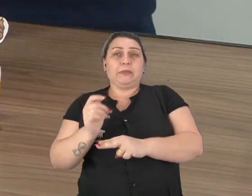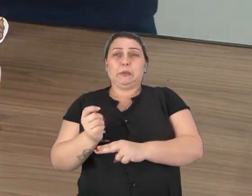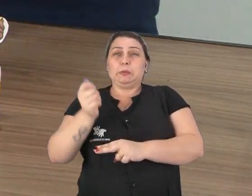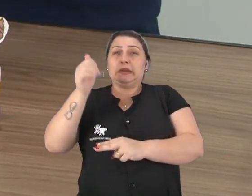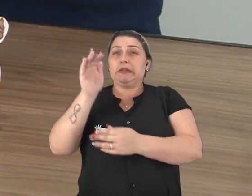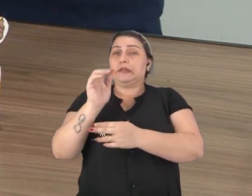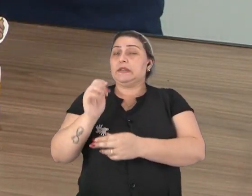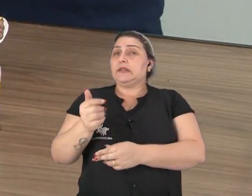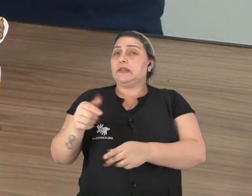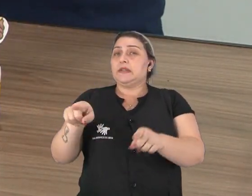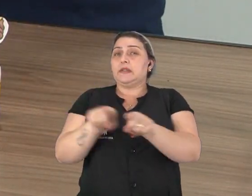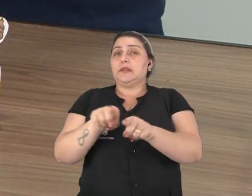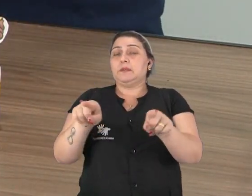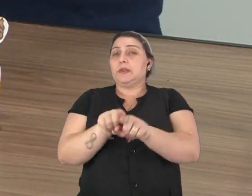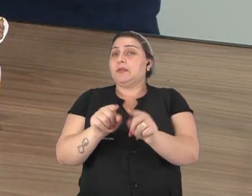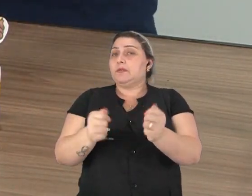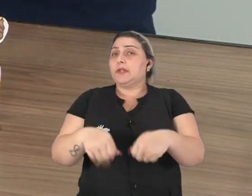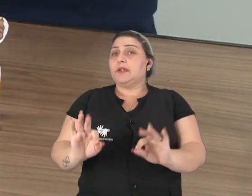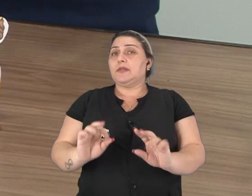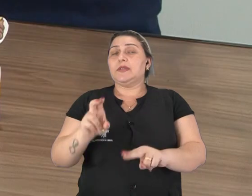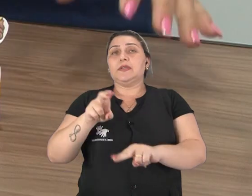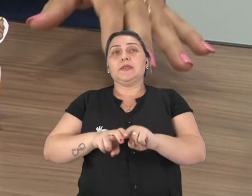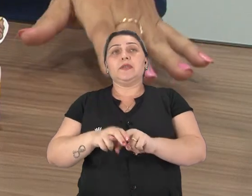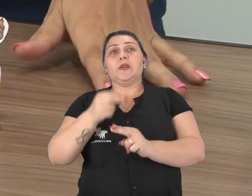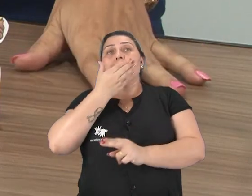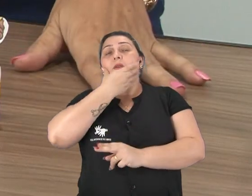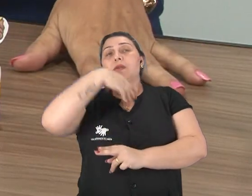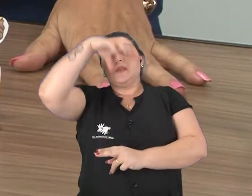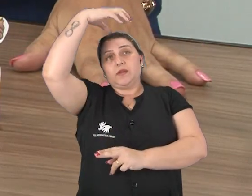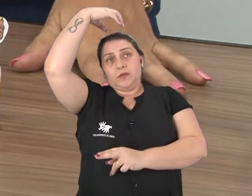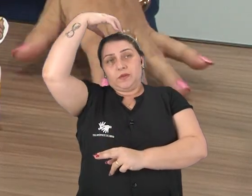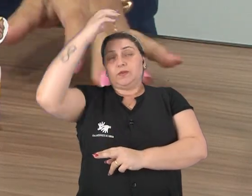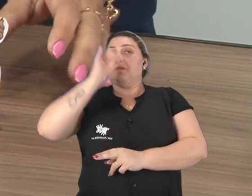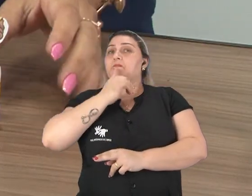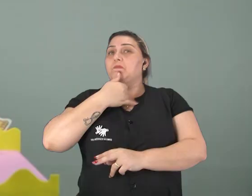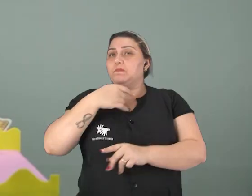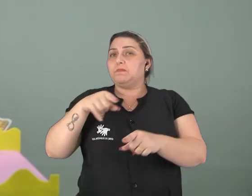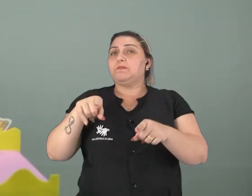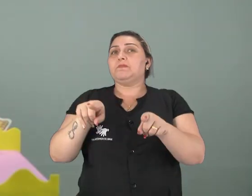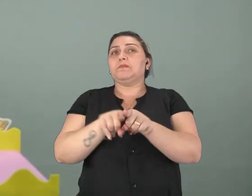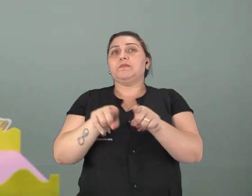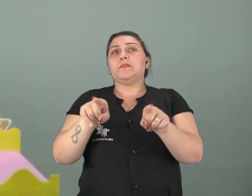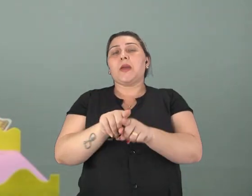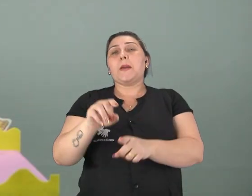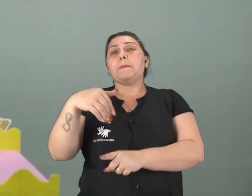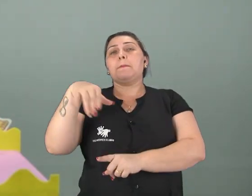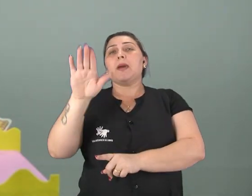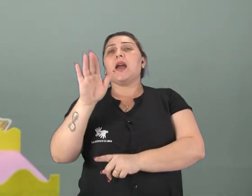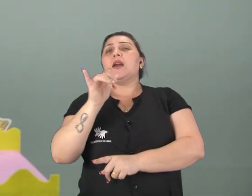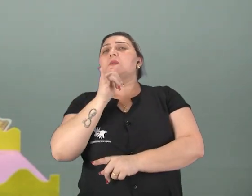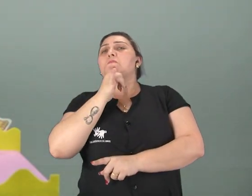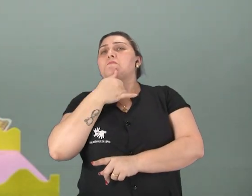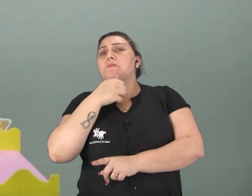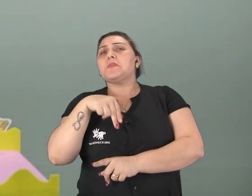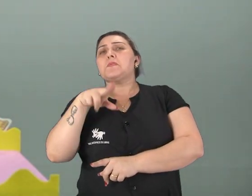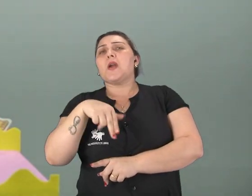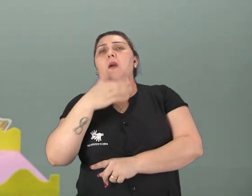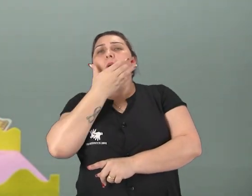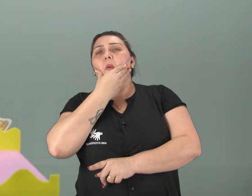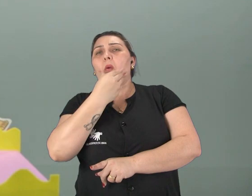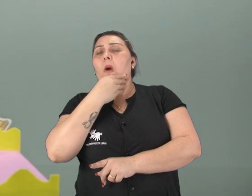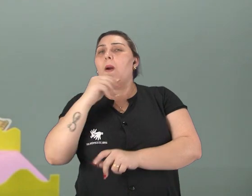Então a rainha ficou triste, o rei também, e mais triste ficou, sabe quem?